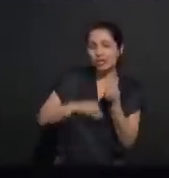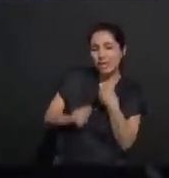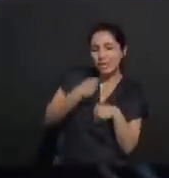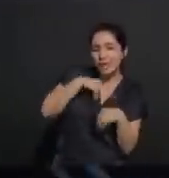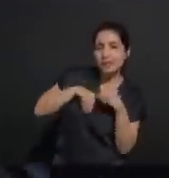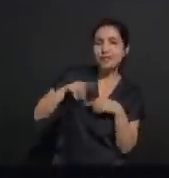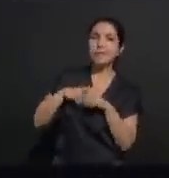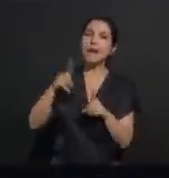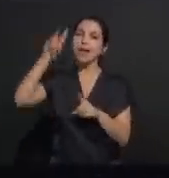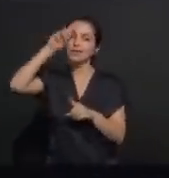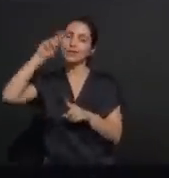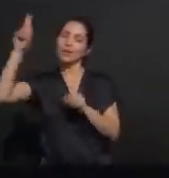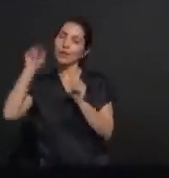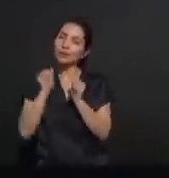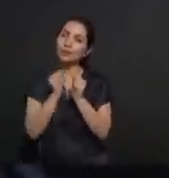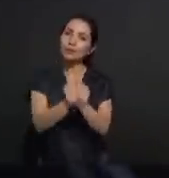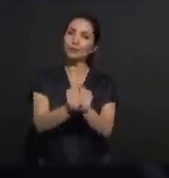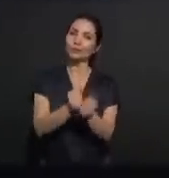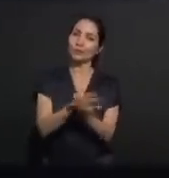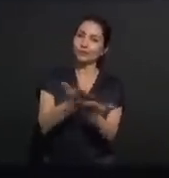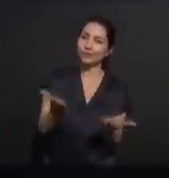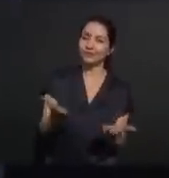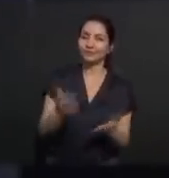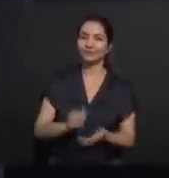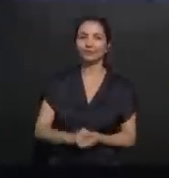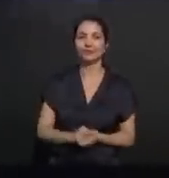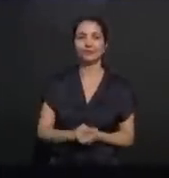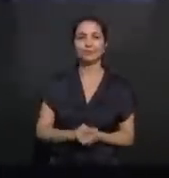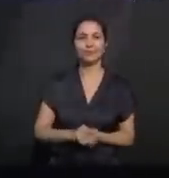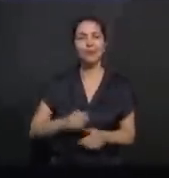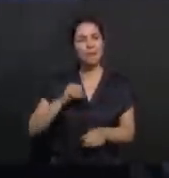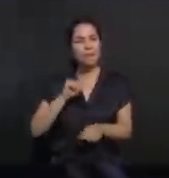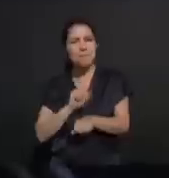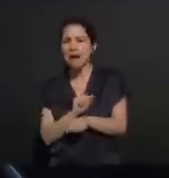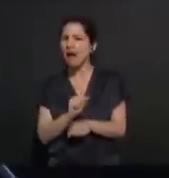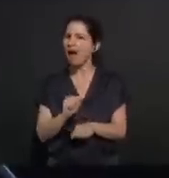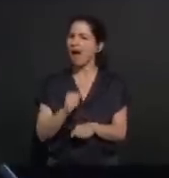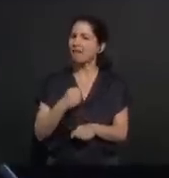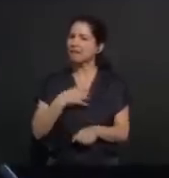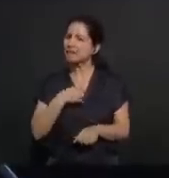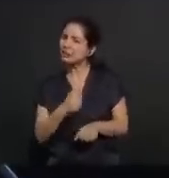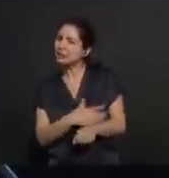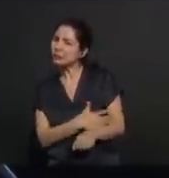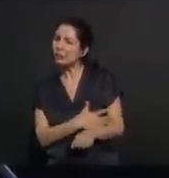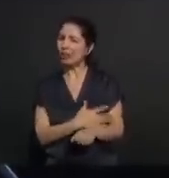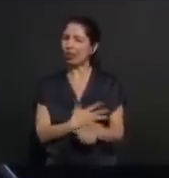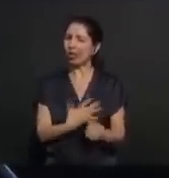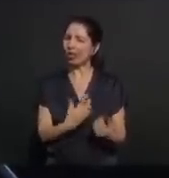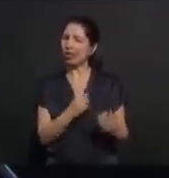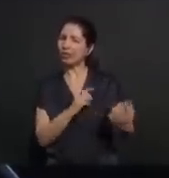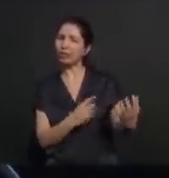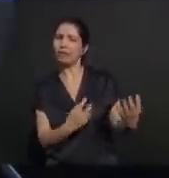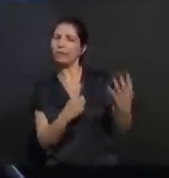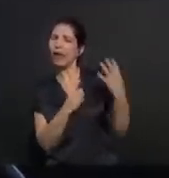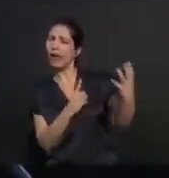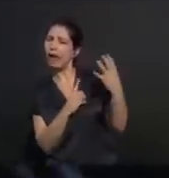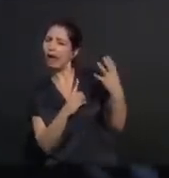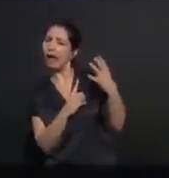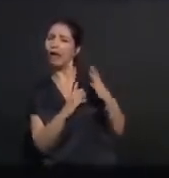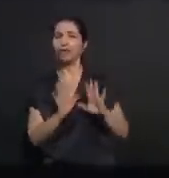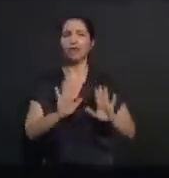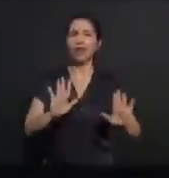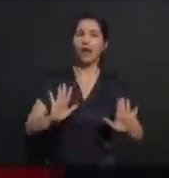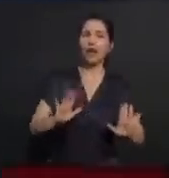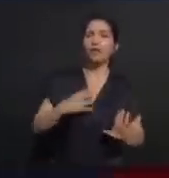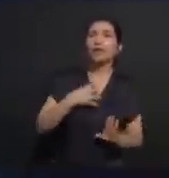o Senhor é com você. Pare de se guiar pelo seu sentimento. Sentimento é vento. Se sentir